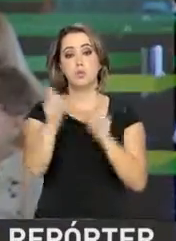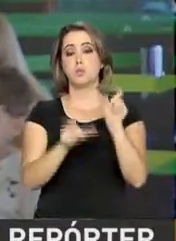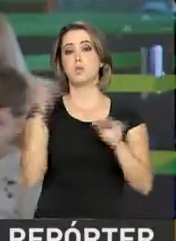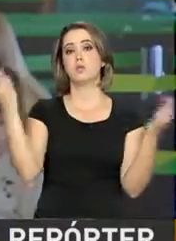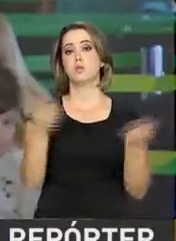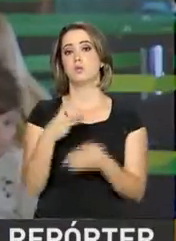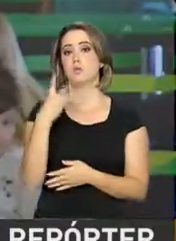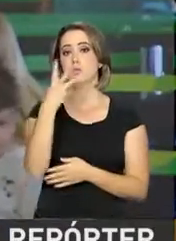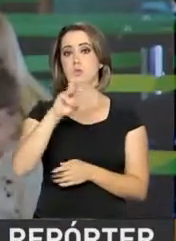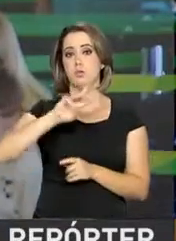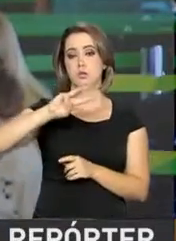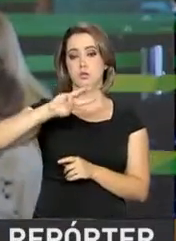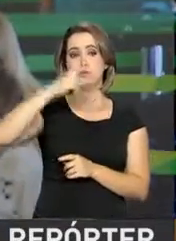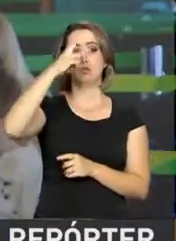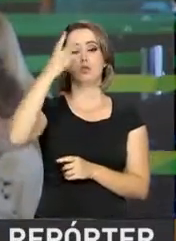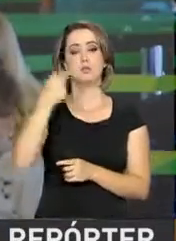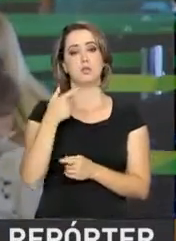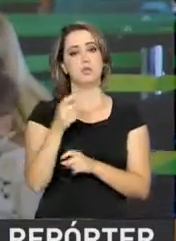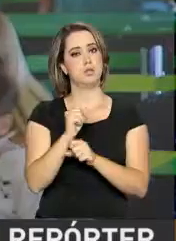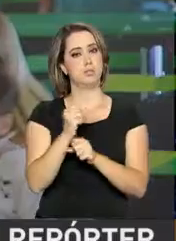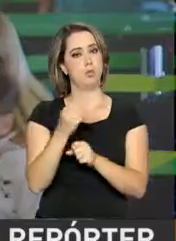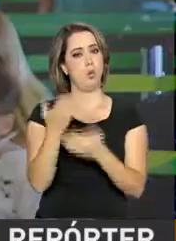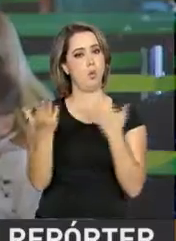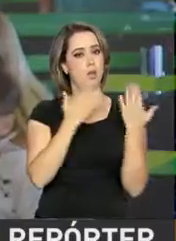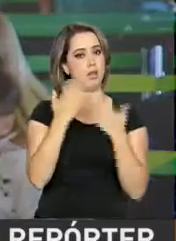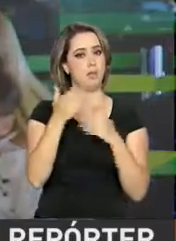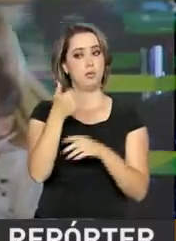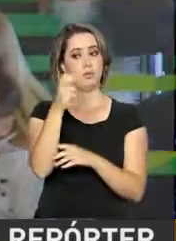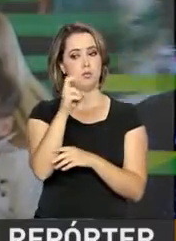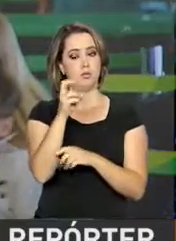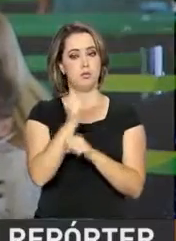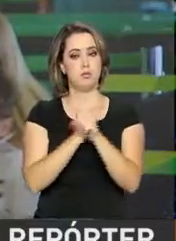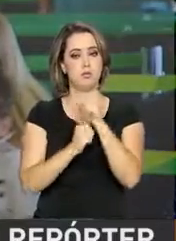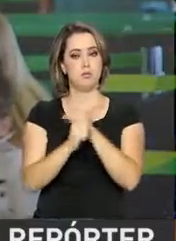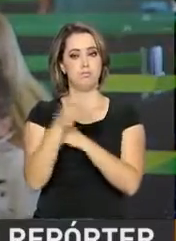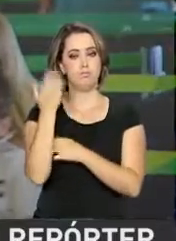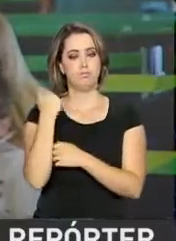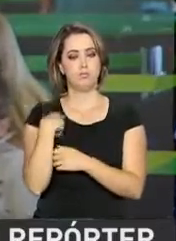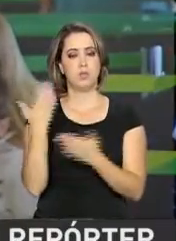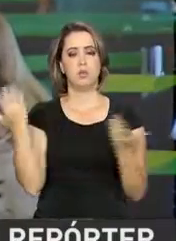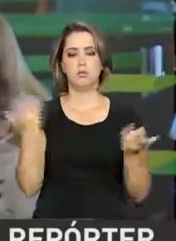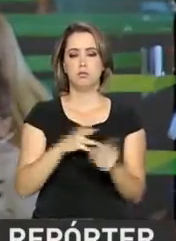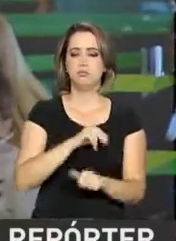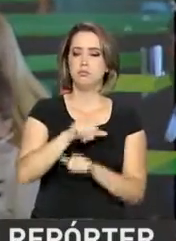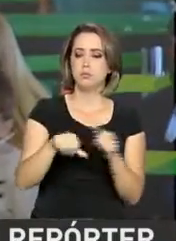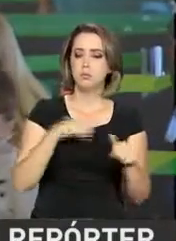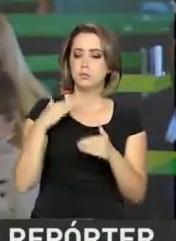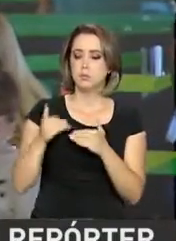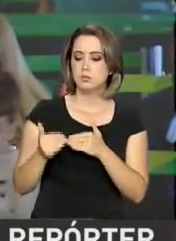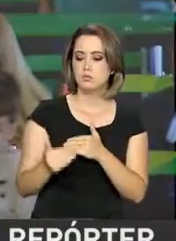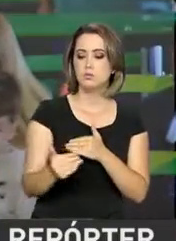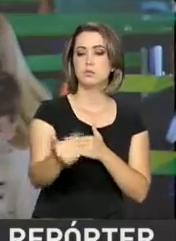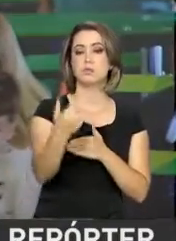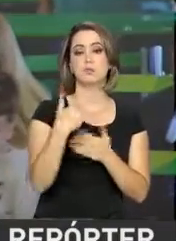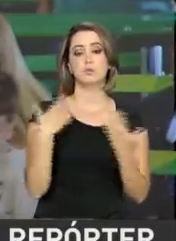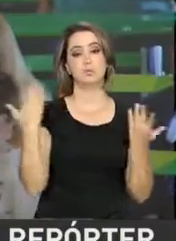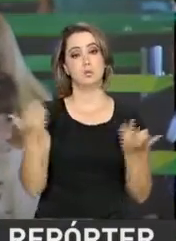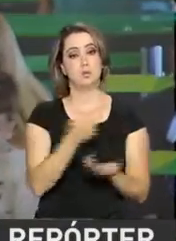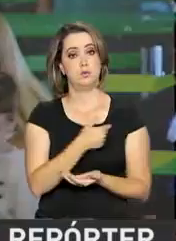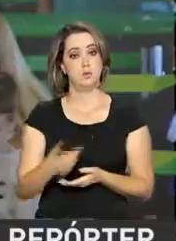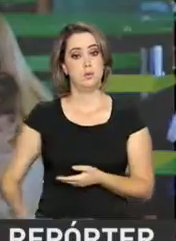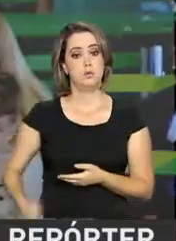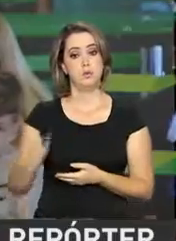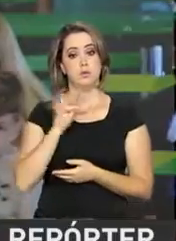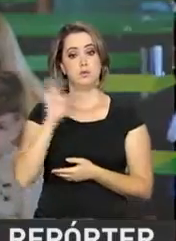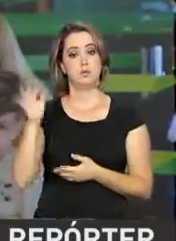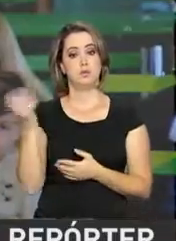é 3 vezes maior do que há 15 anos e a tendência é continuar aumentando. Por causa disso, o governo federal quer tornar o